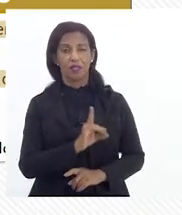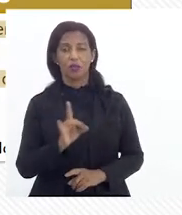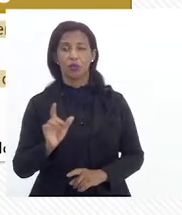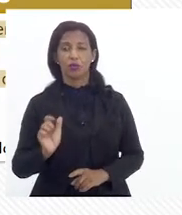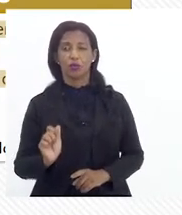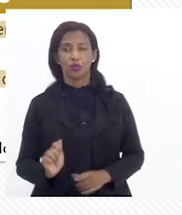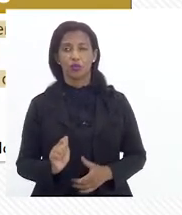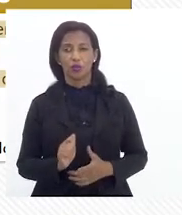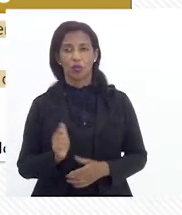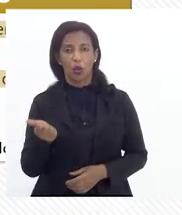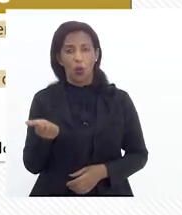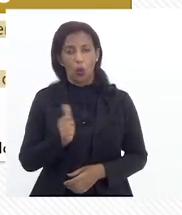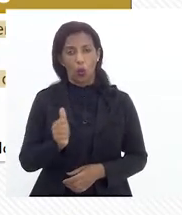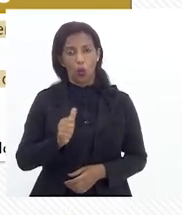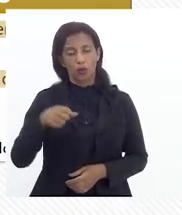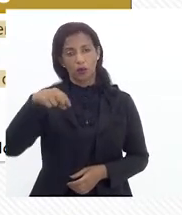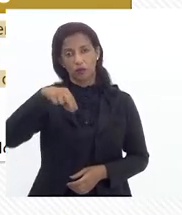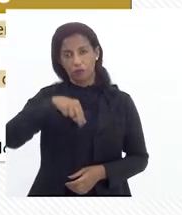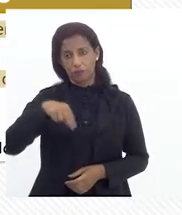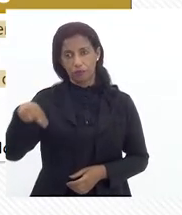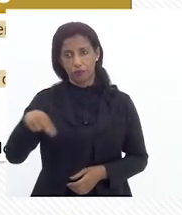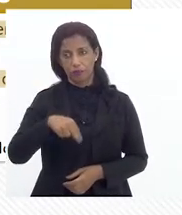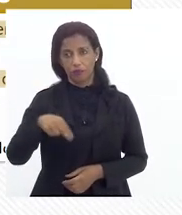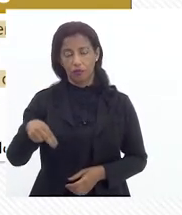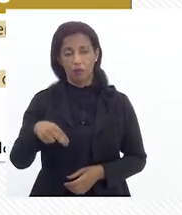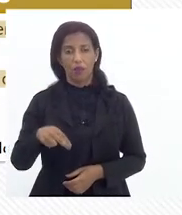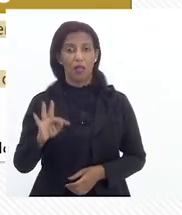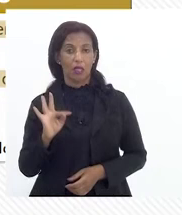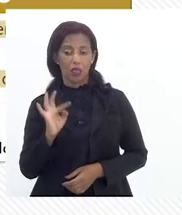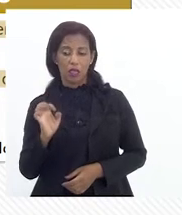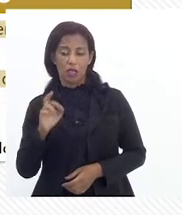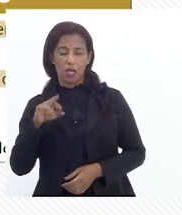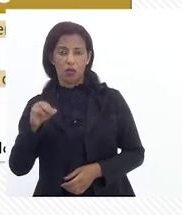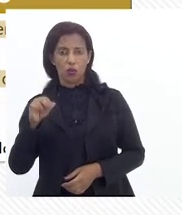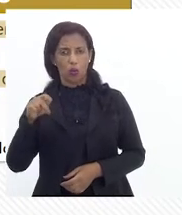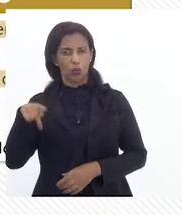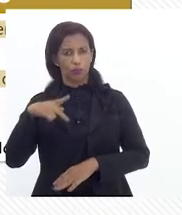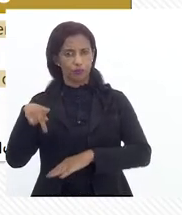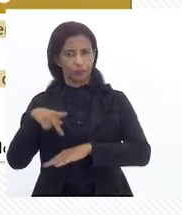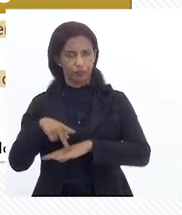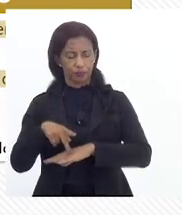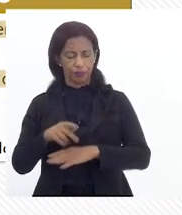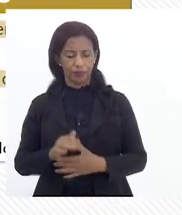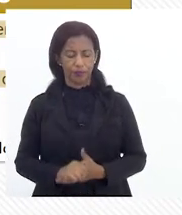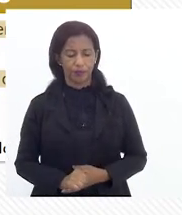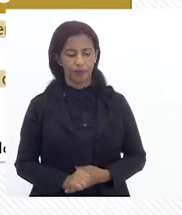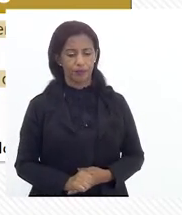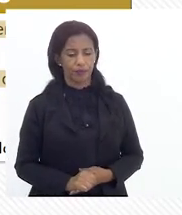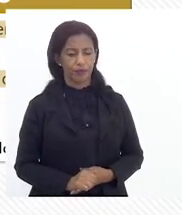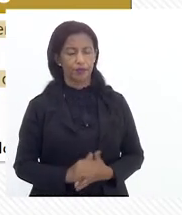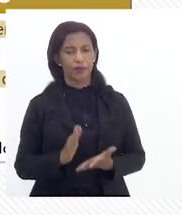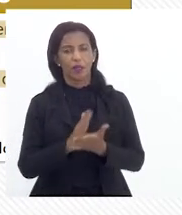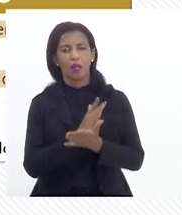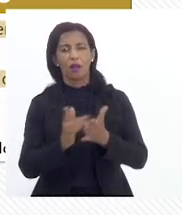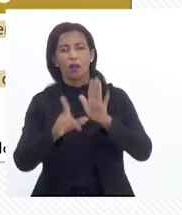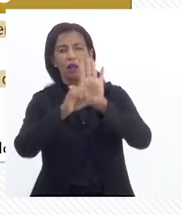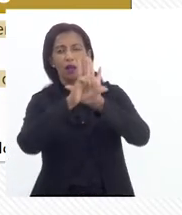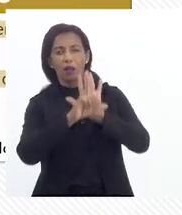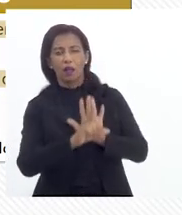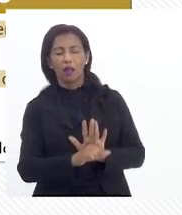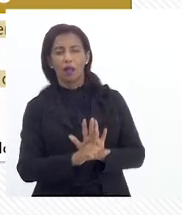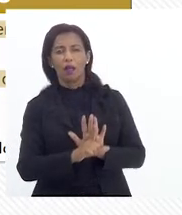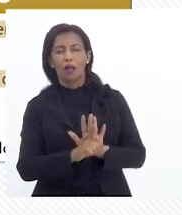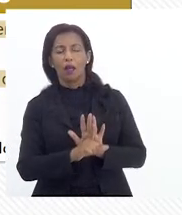dia Onze de Novembro a um Tesouro Nacional e algumas alguma legislação é